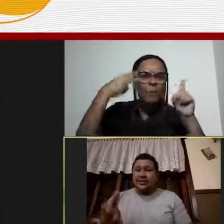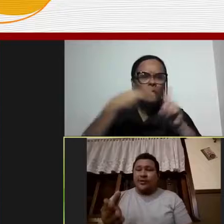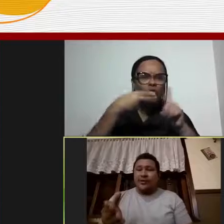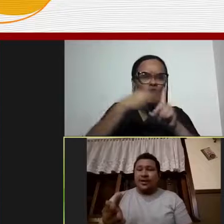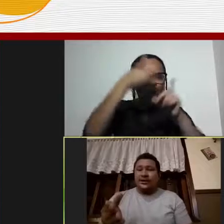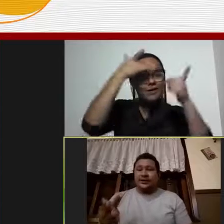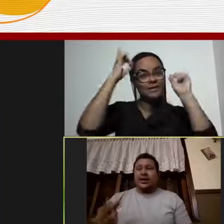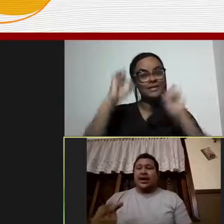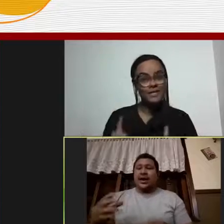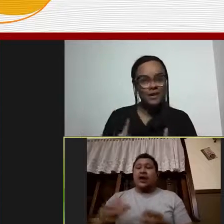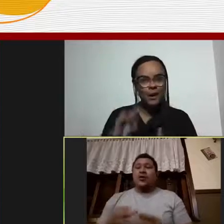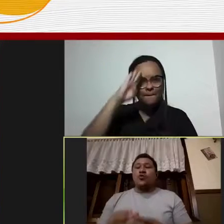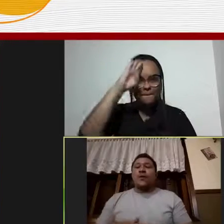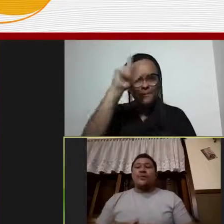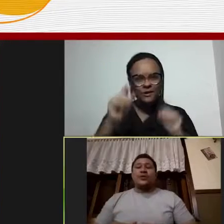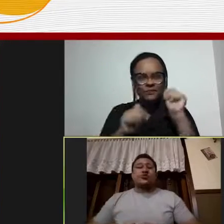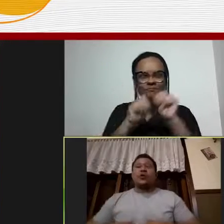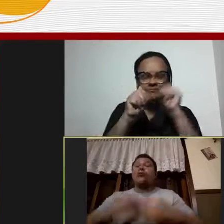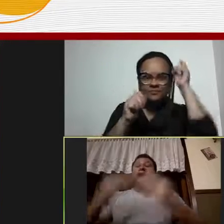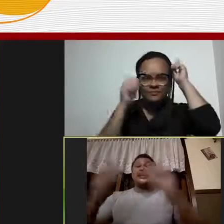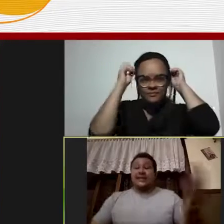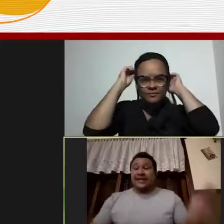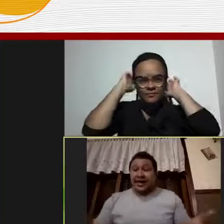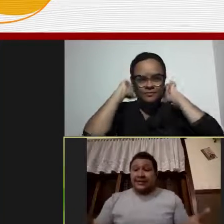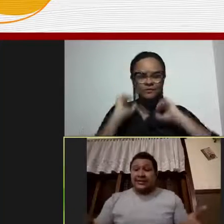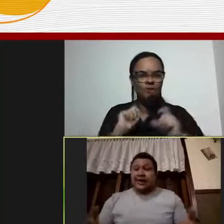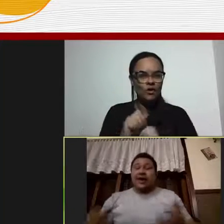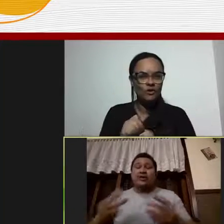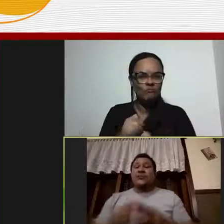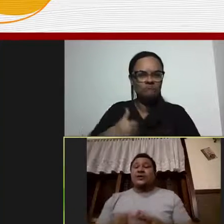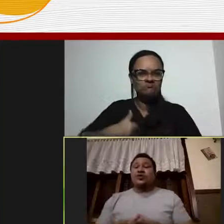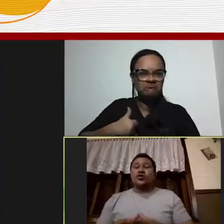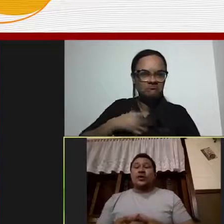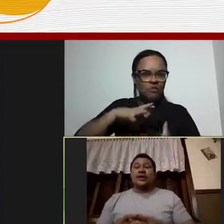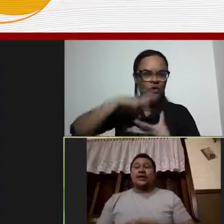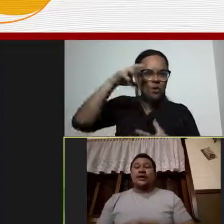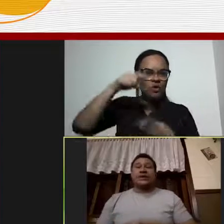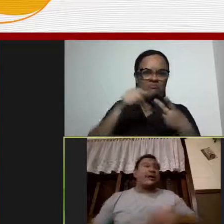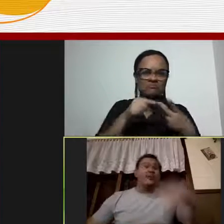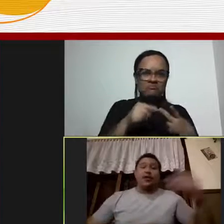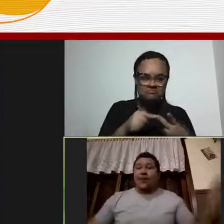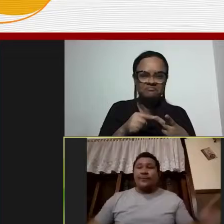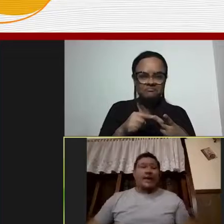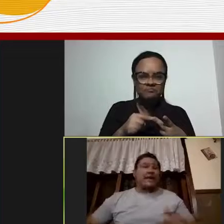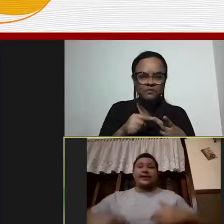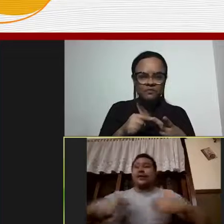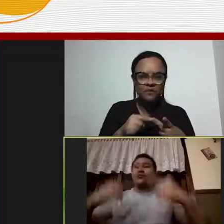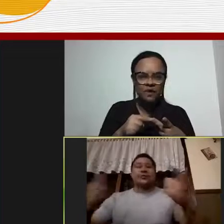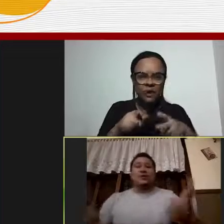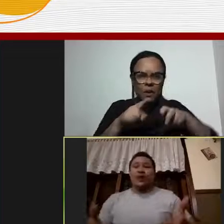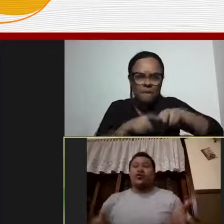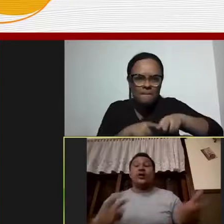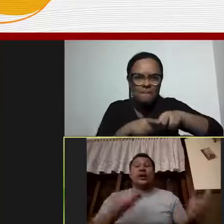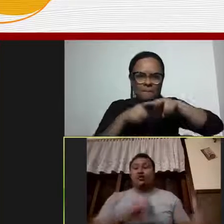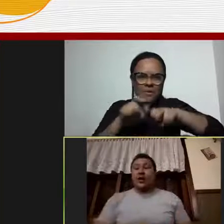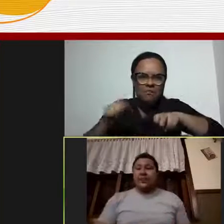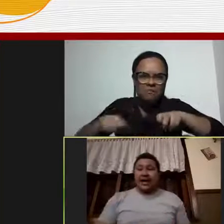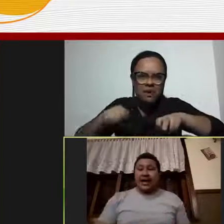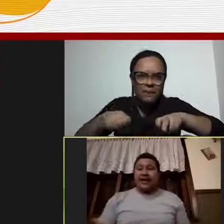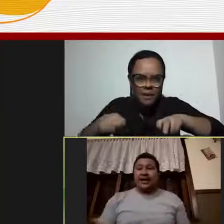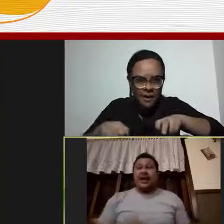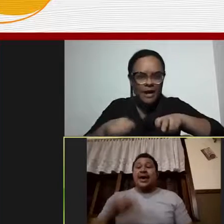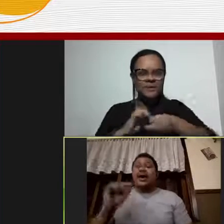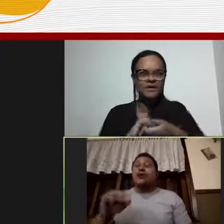e, principalmente, é uma pessoa com mais idade, é uma pessoa que quebrou uma perna, está usando uma muleta,